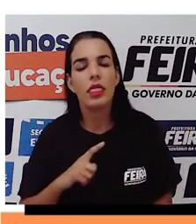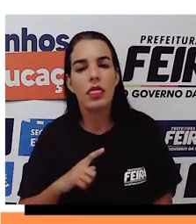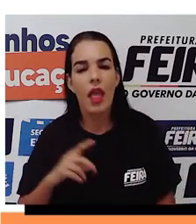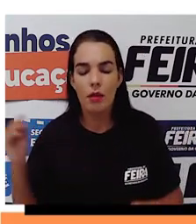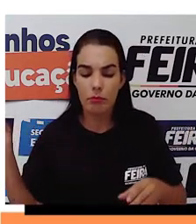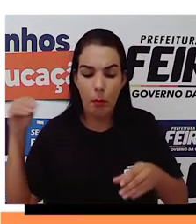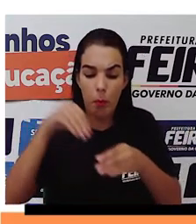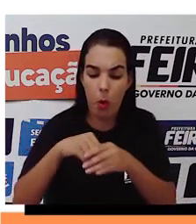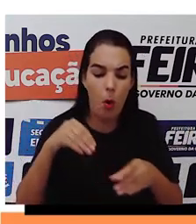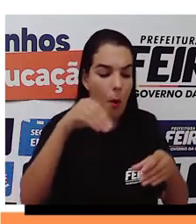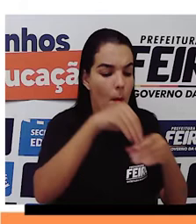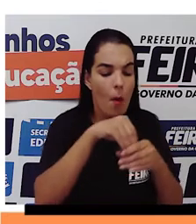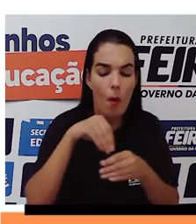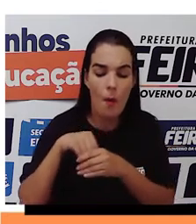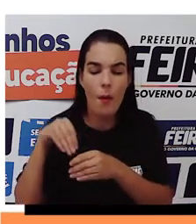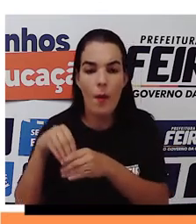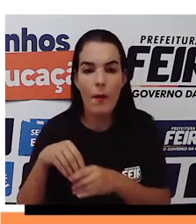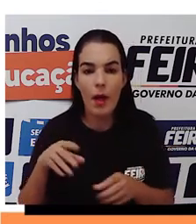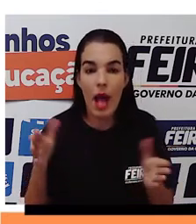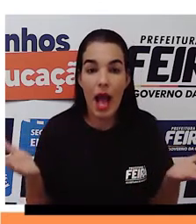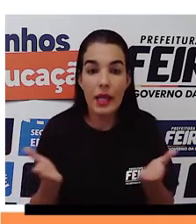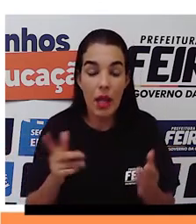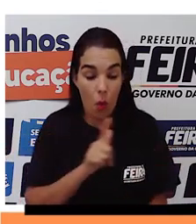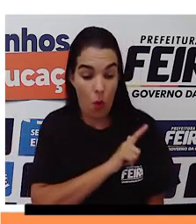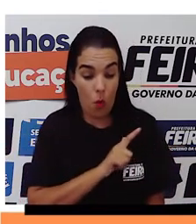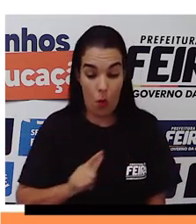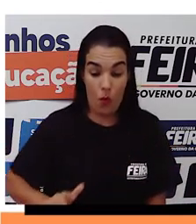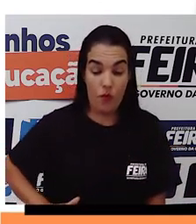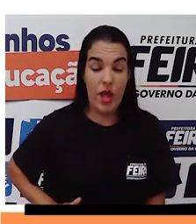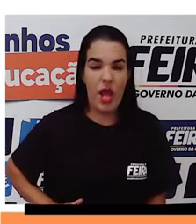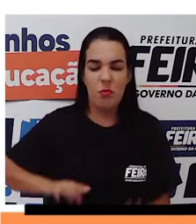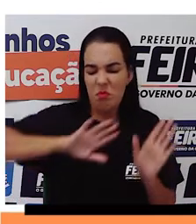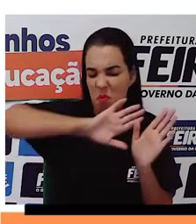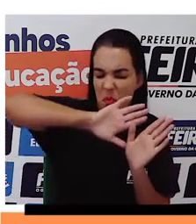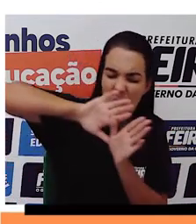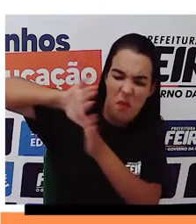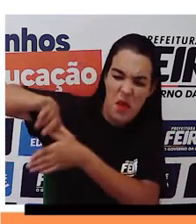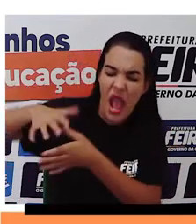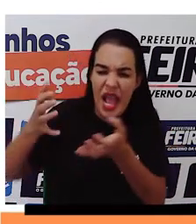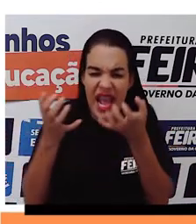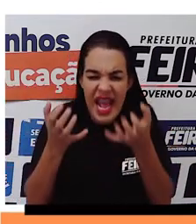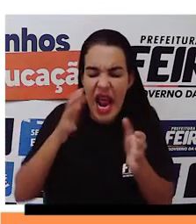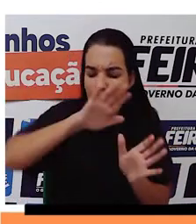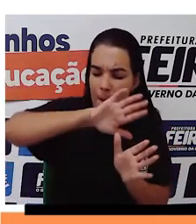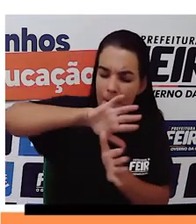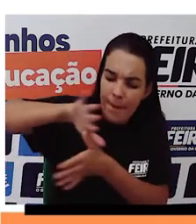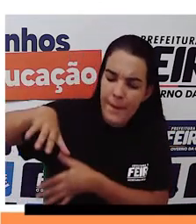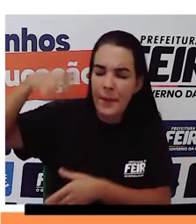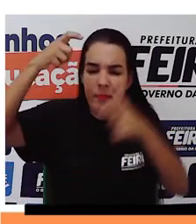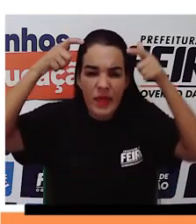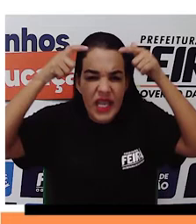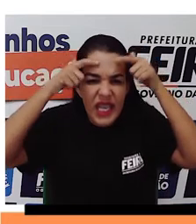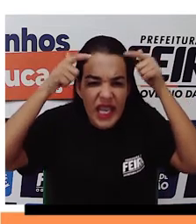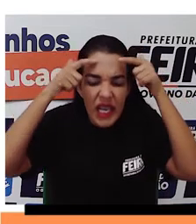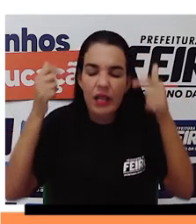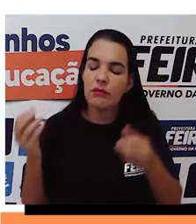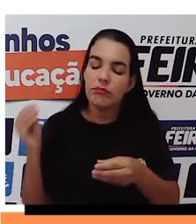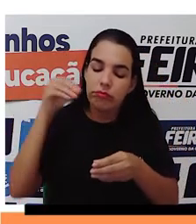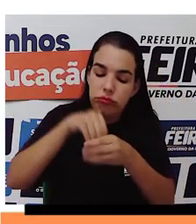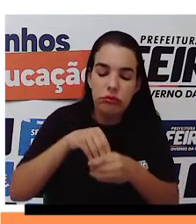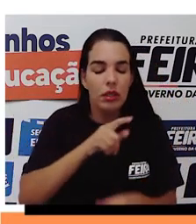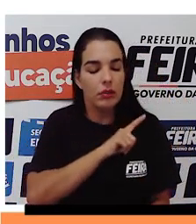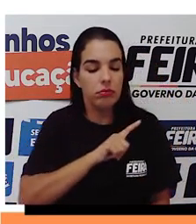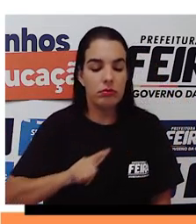de uma república. Mas diferente da Revolta Mineira, a Conjuração Baiana tinha em seu interior o caráter de uma